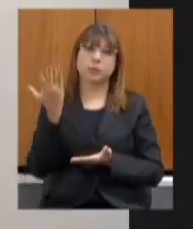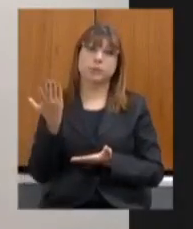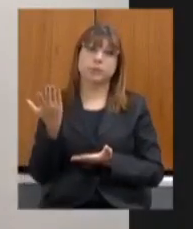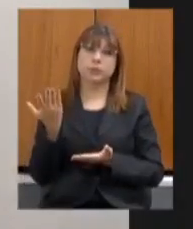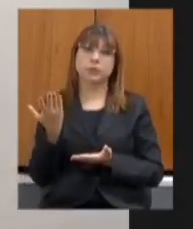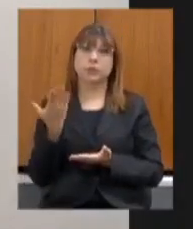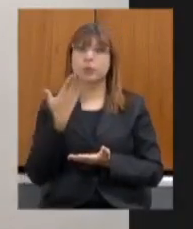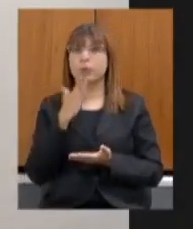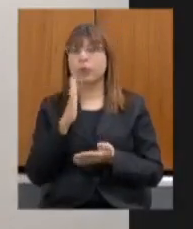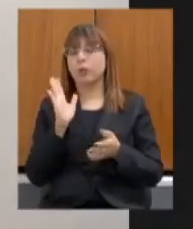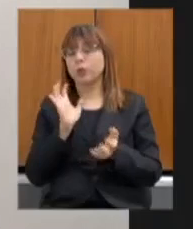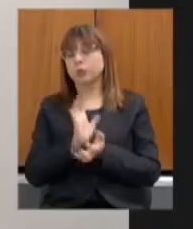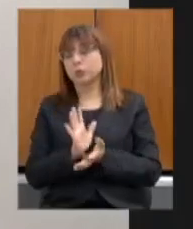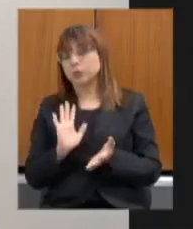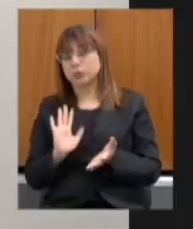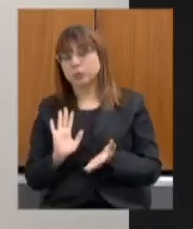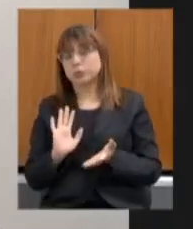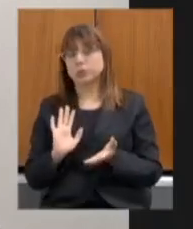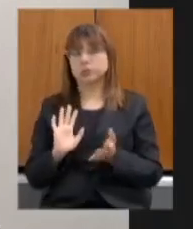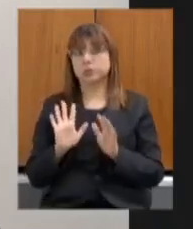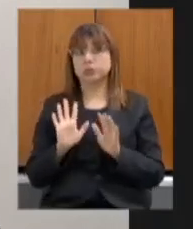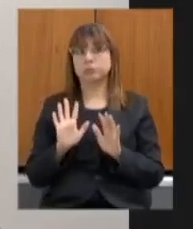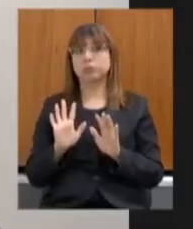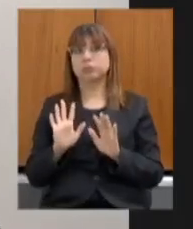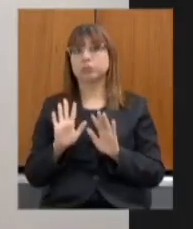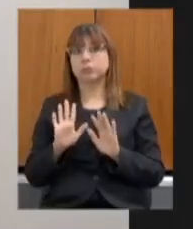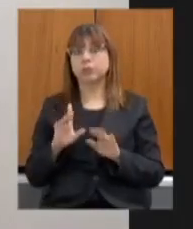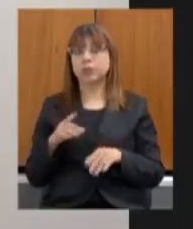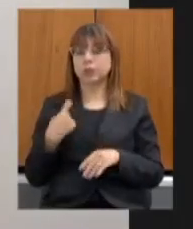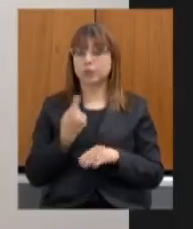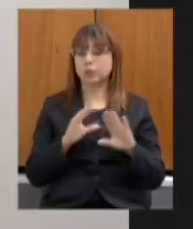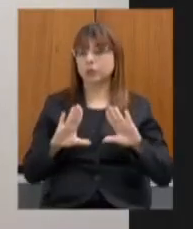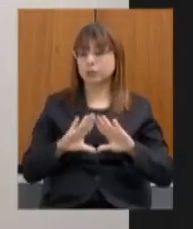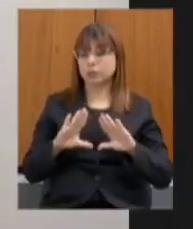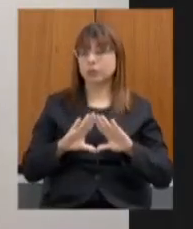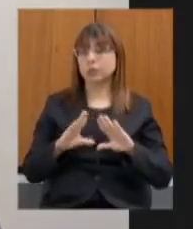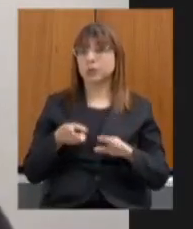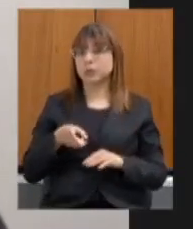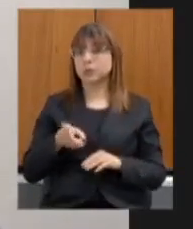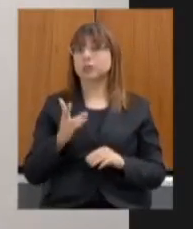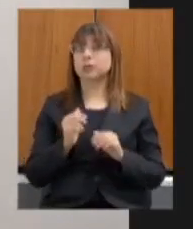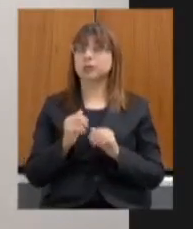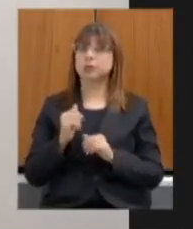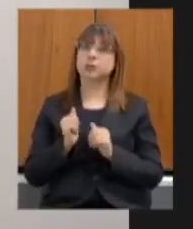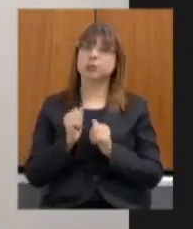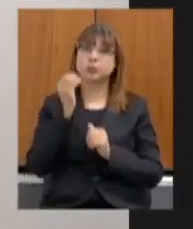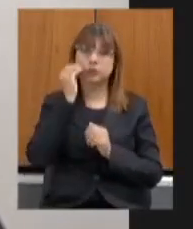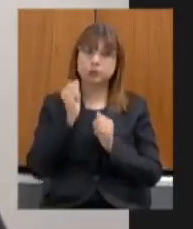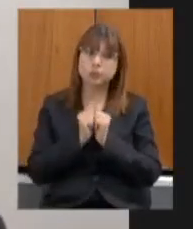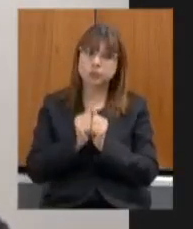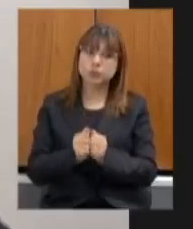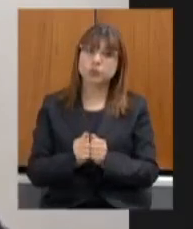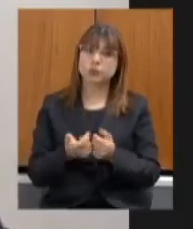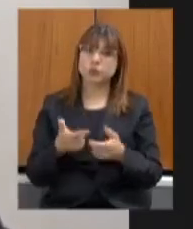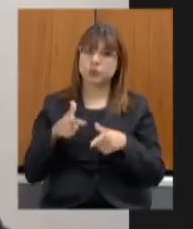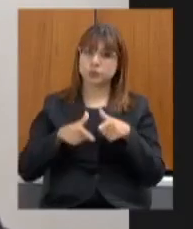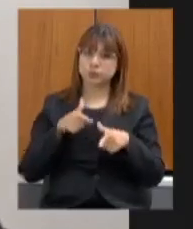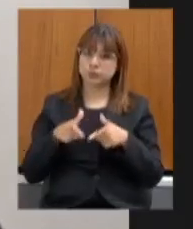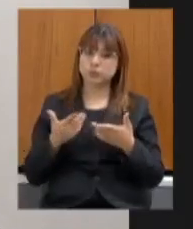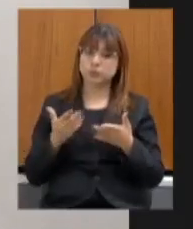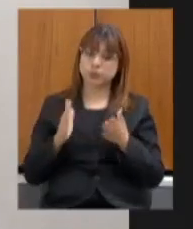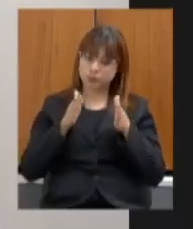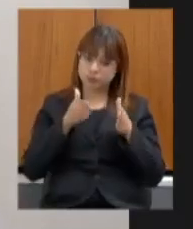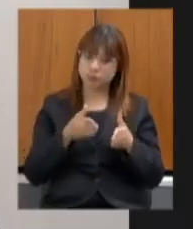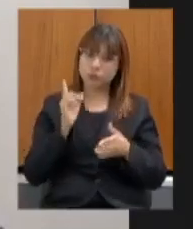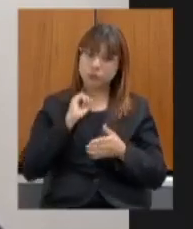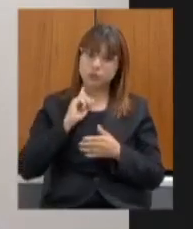situação ou oposição, sempre se disponibilizou para estar do lado do interesse de Minas Gerais,